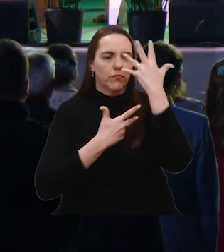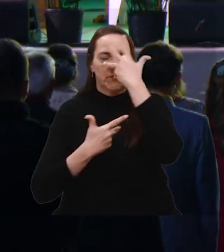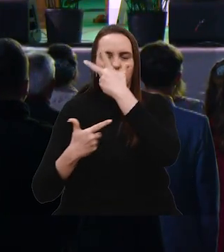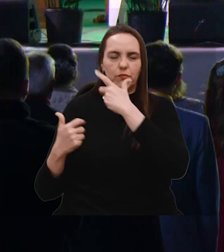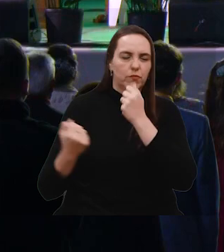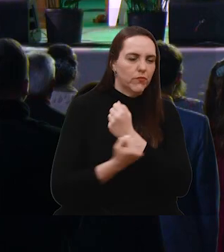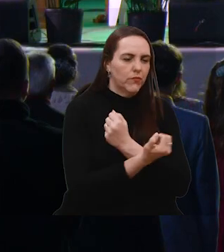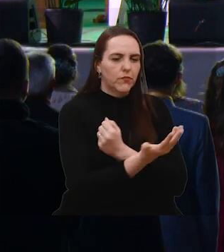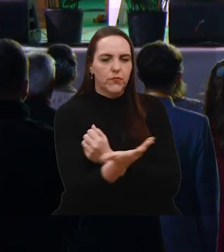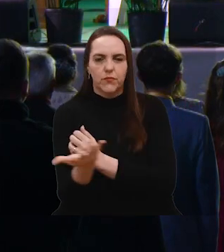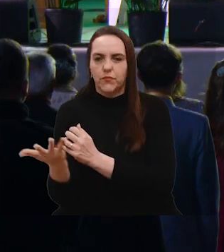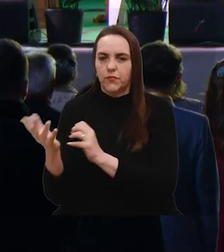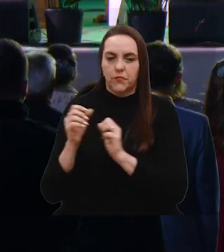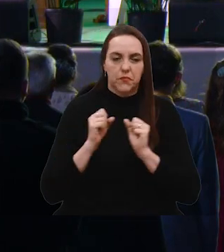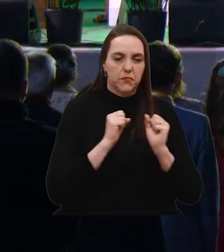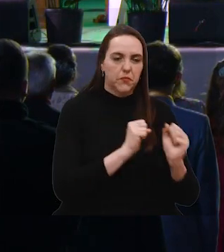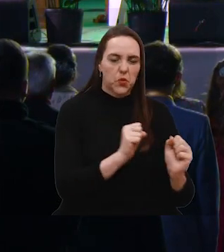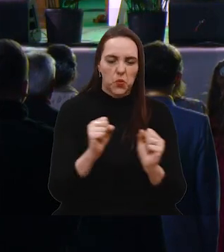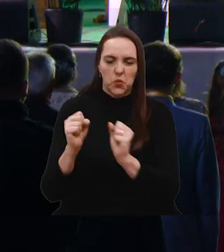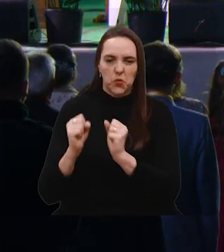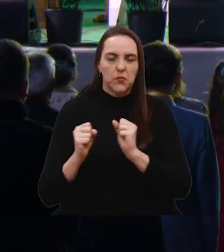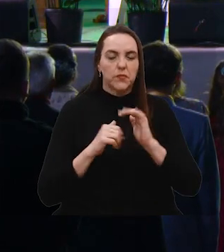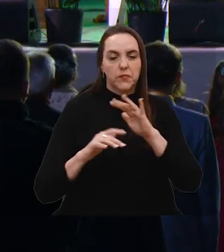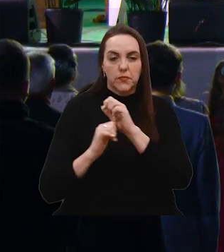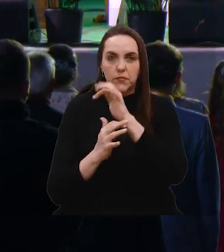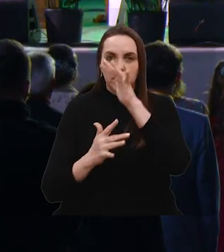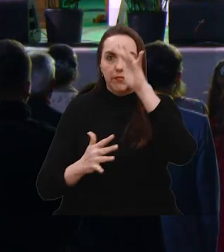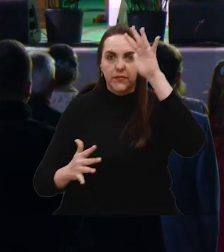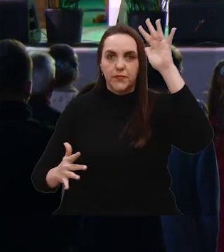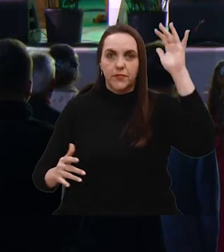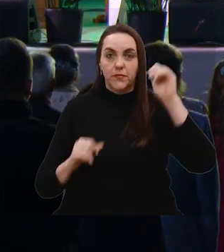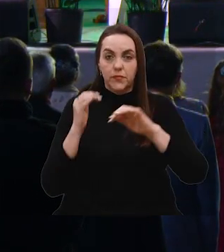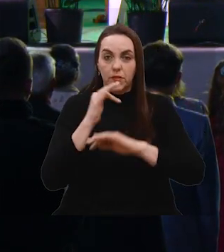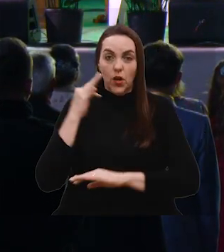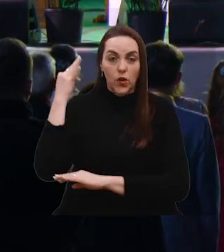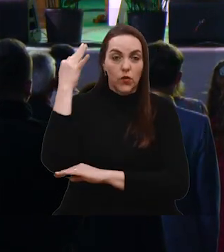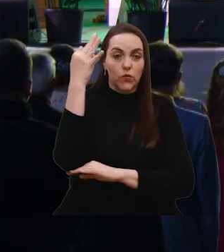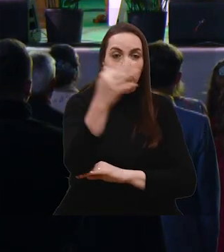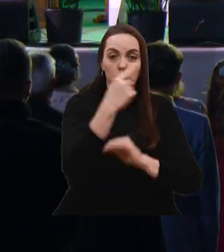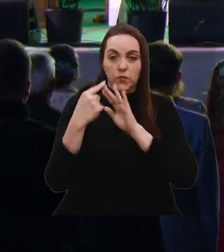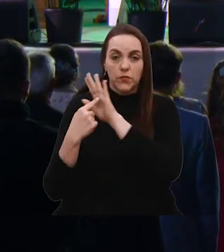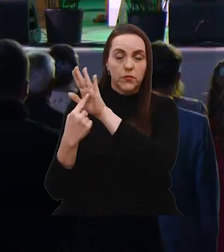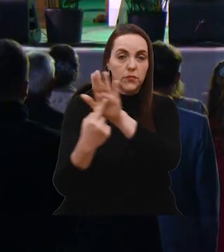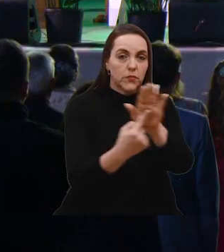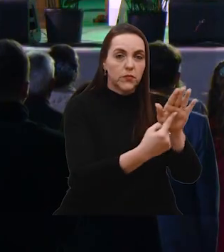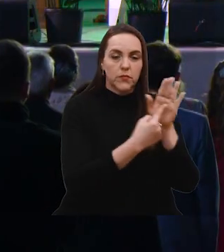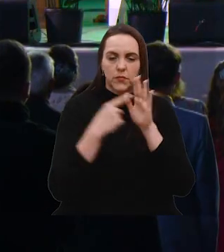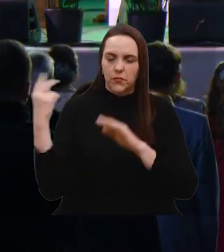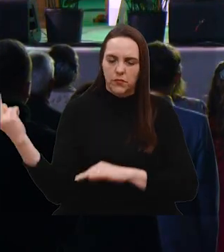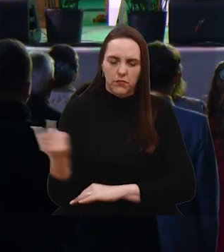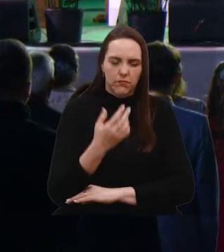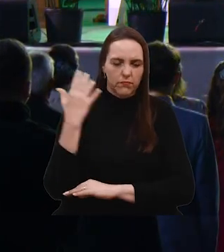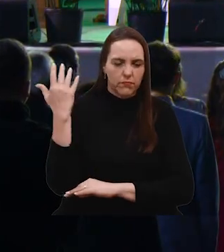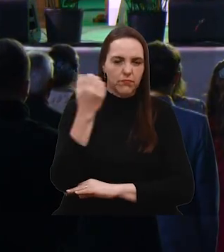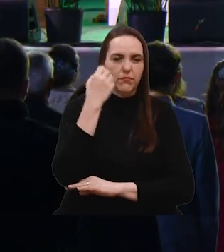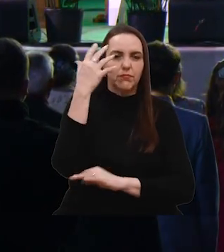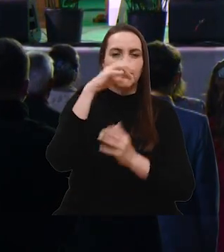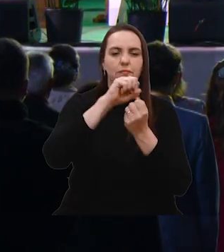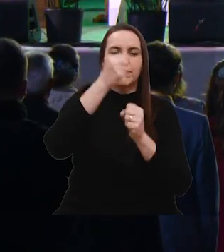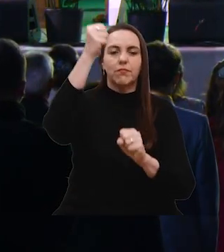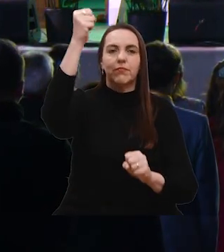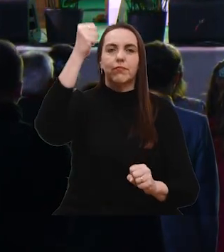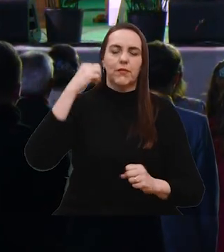pela própria natureza, és velho, és sorte, pávido, colosso, e o